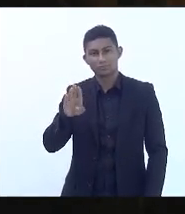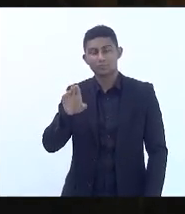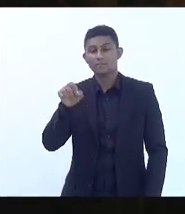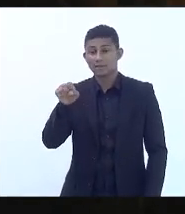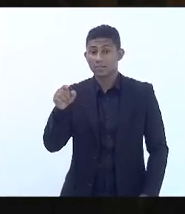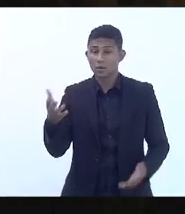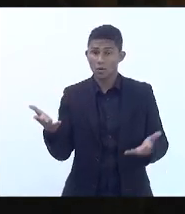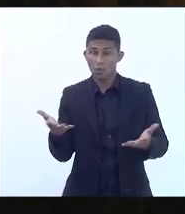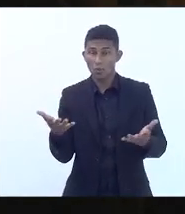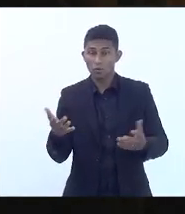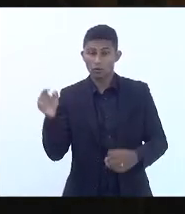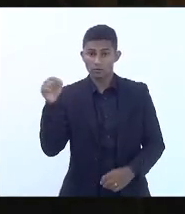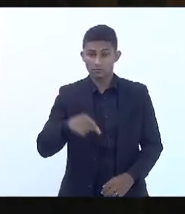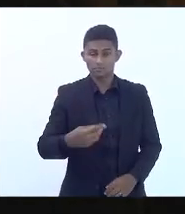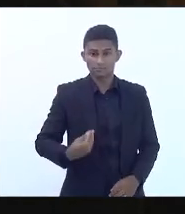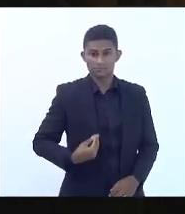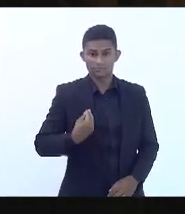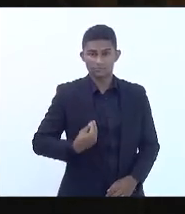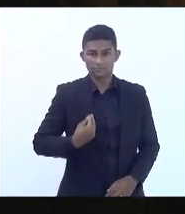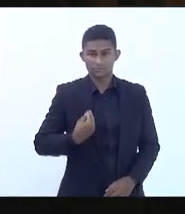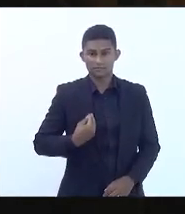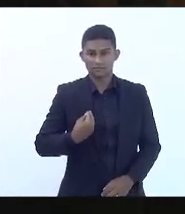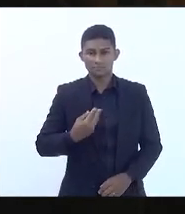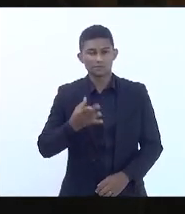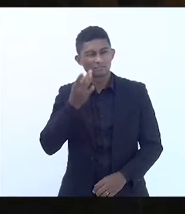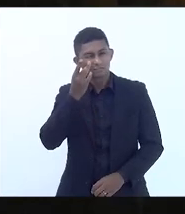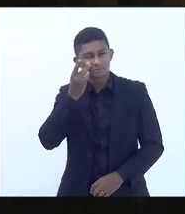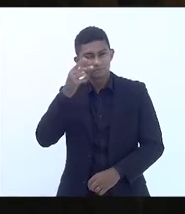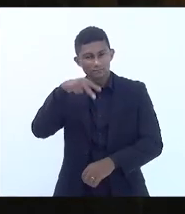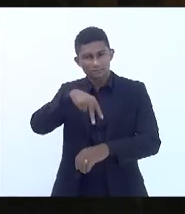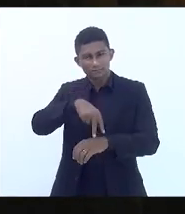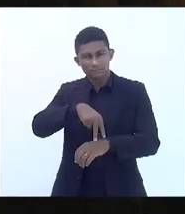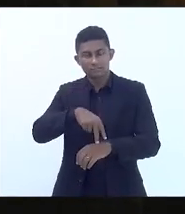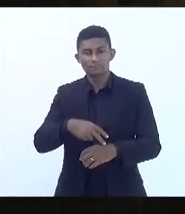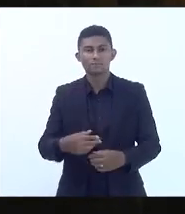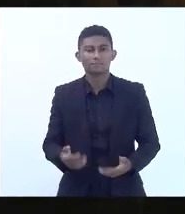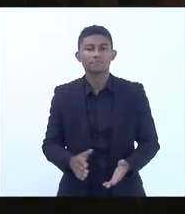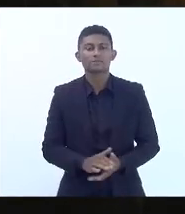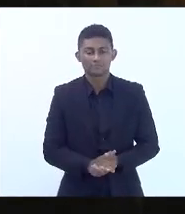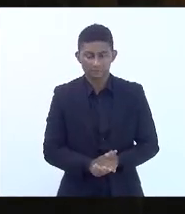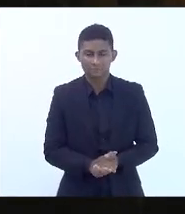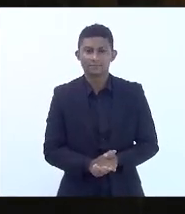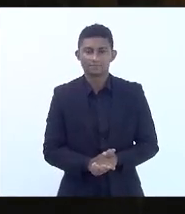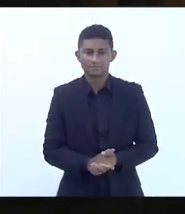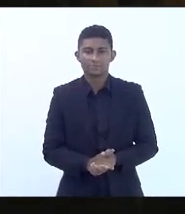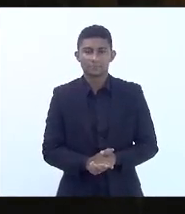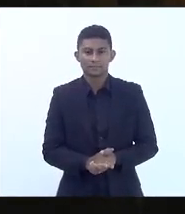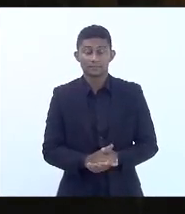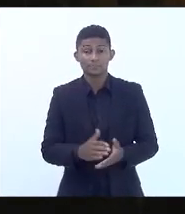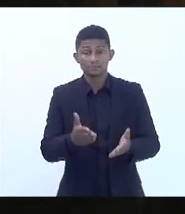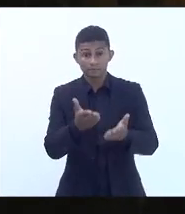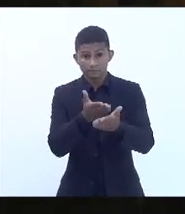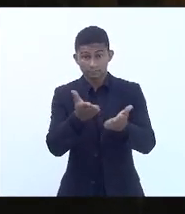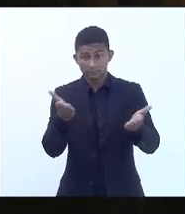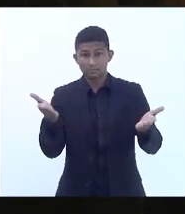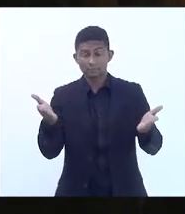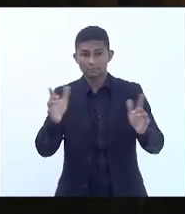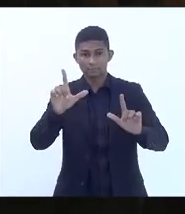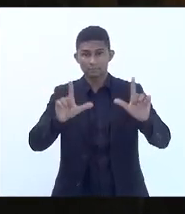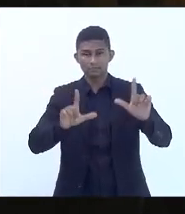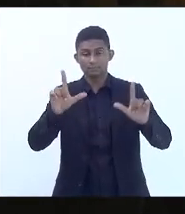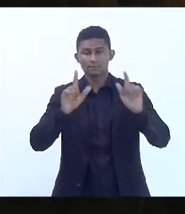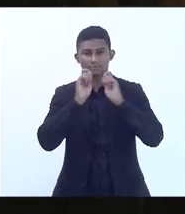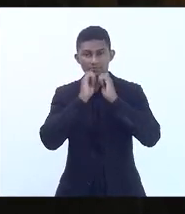forma presencial, senhoras e senhores que nos assistem na